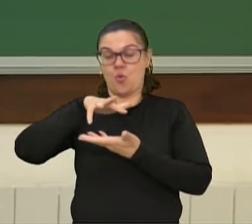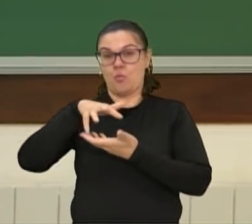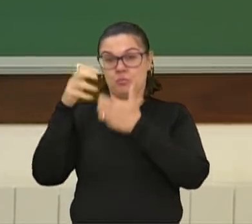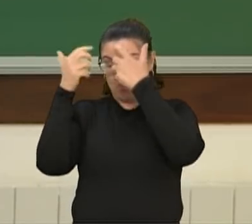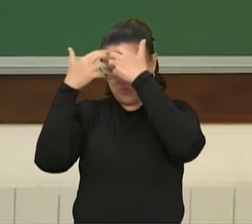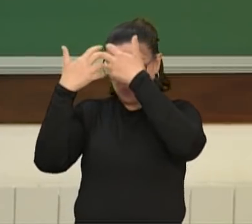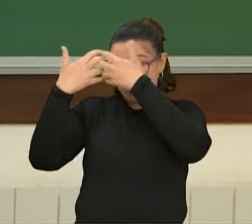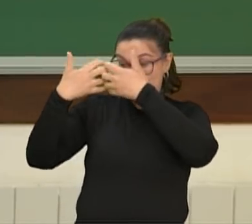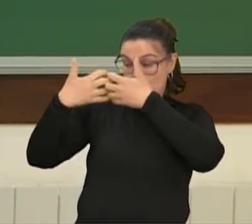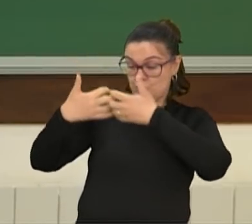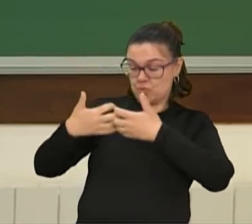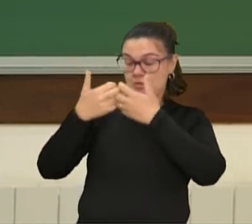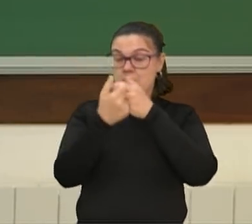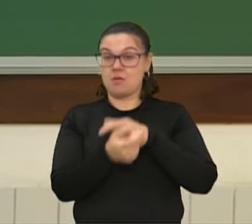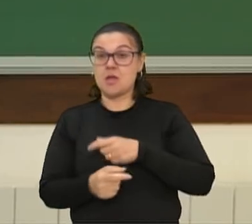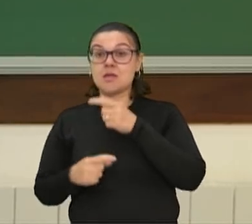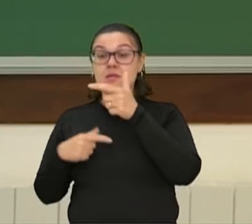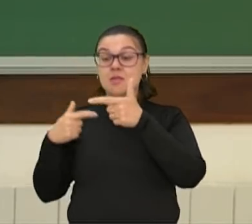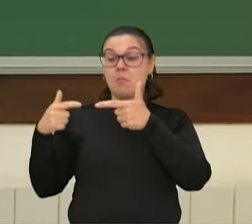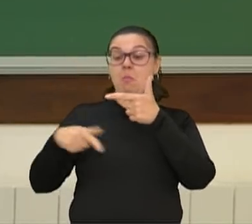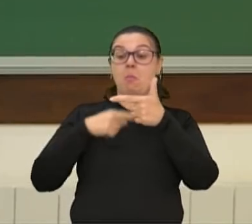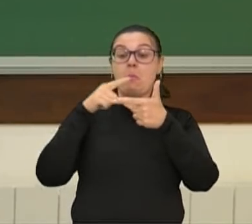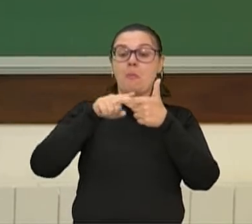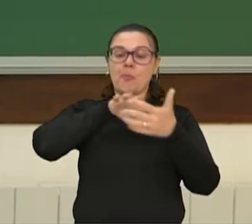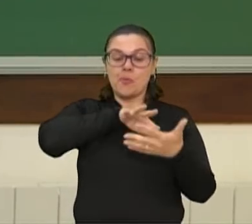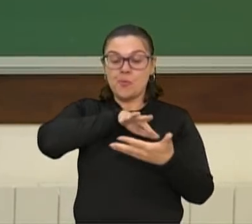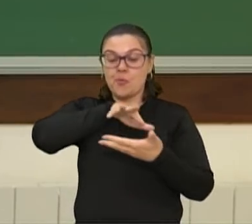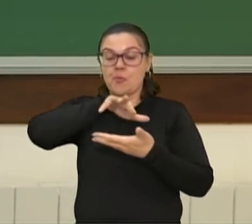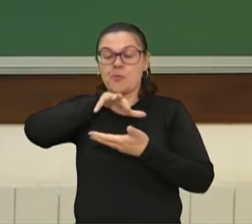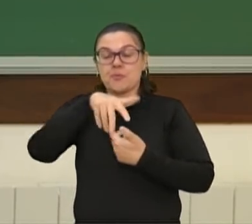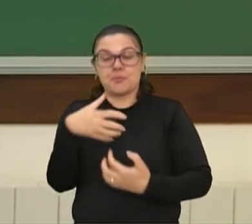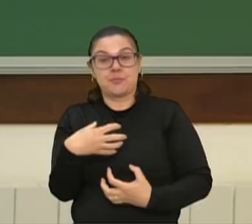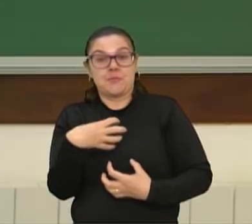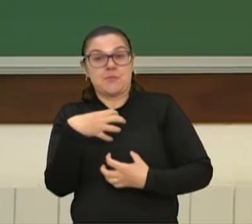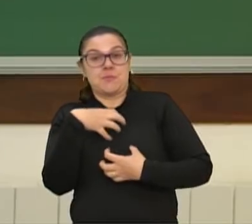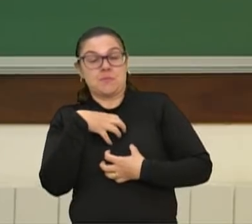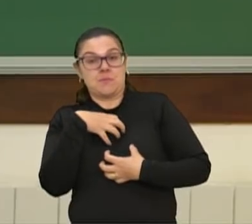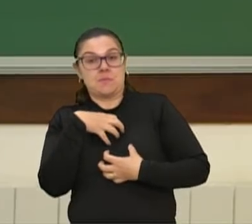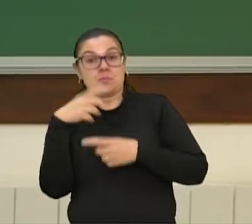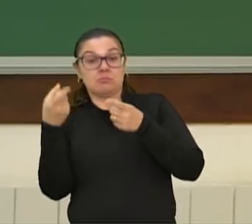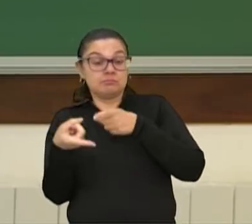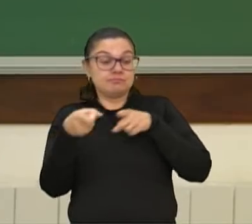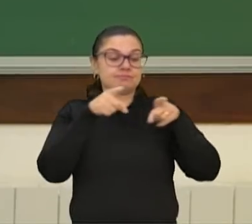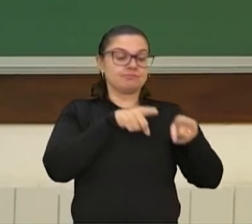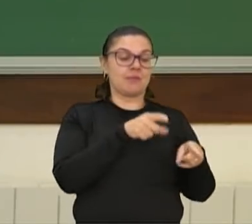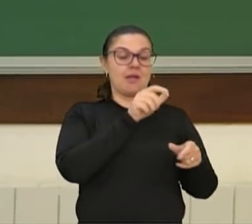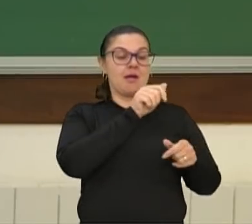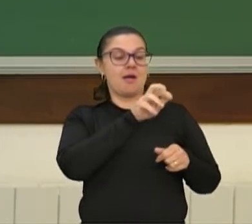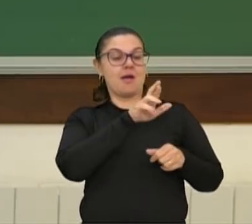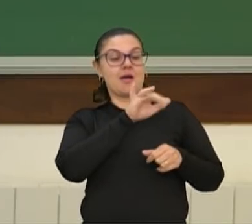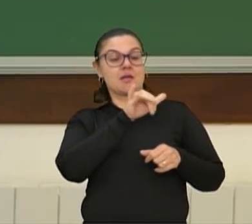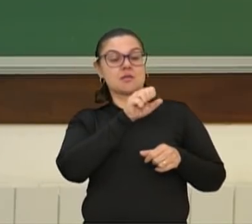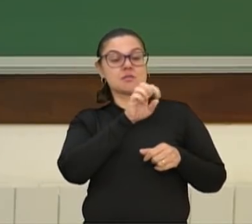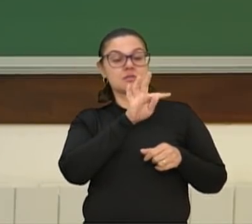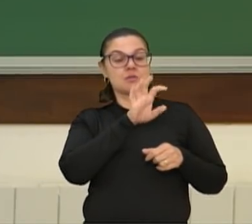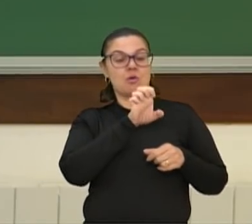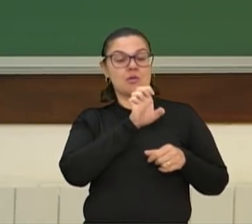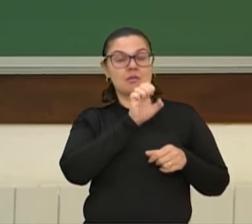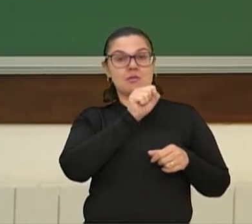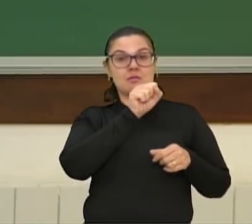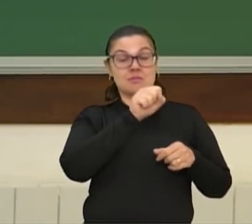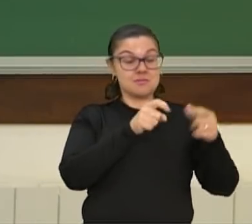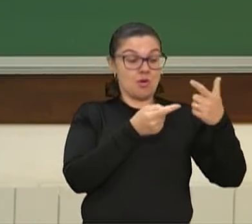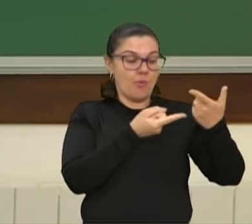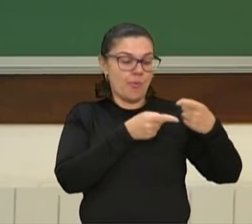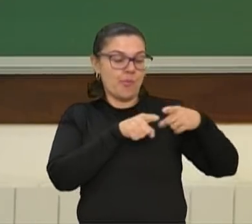e depois surge então o mundo dos sentidos, para Aristóteles é o contrário disso.